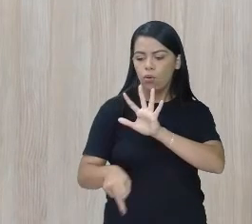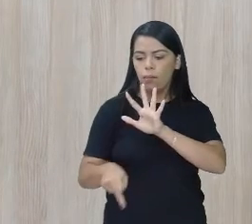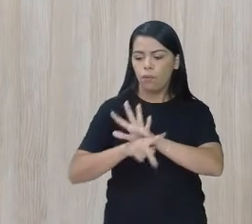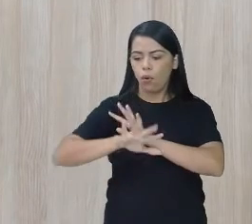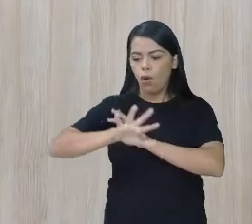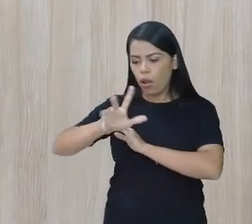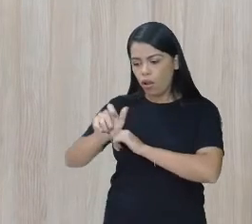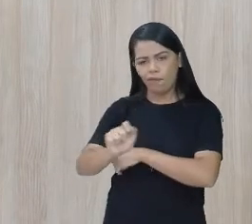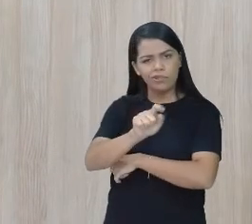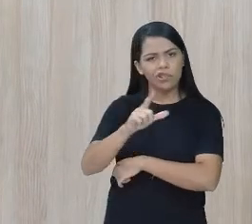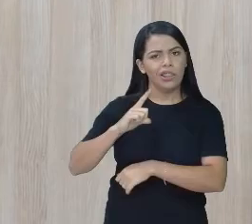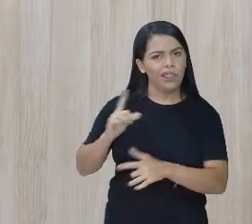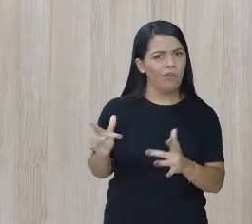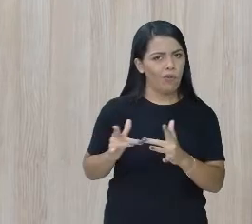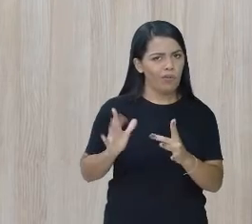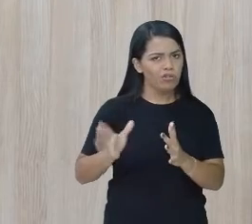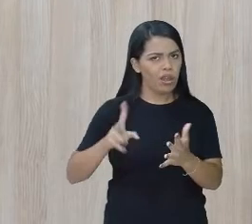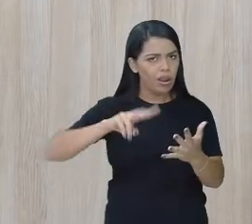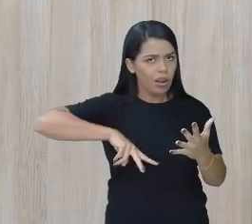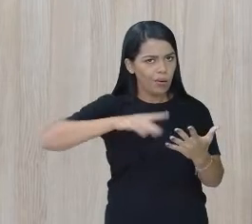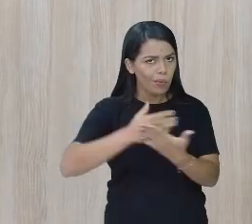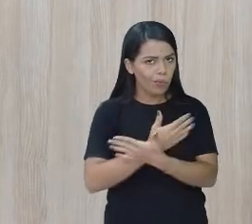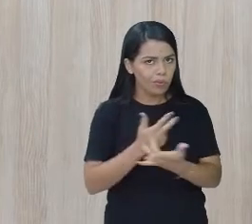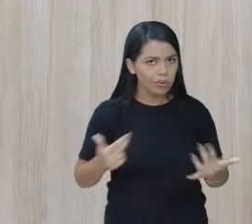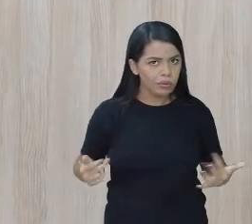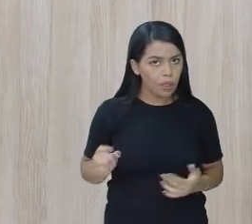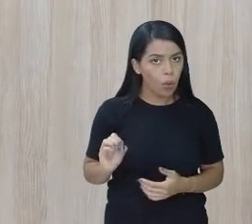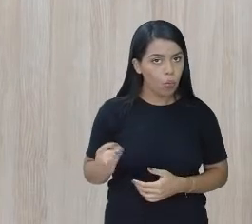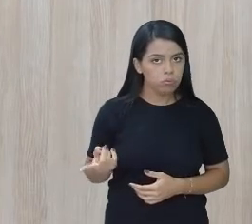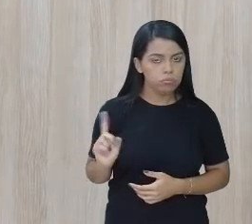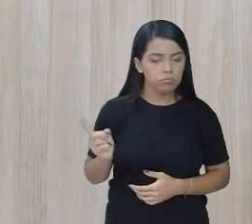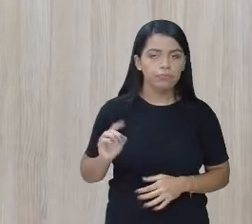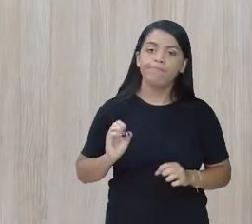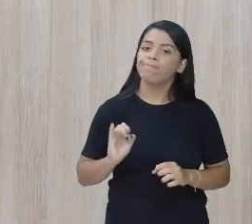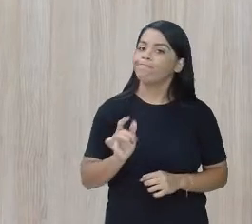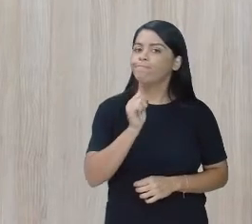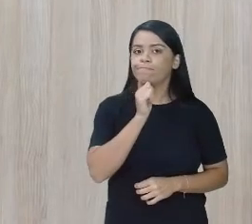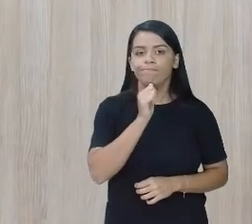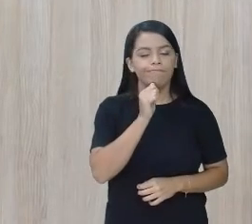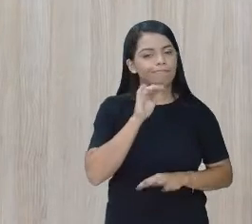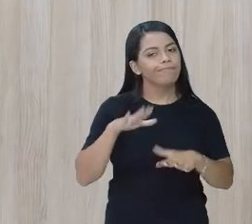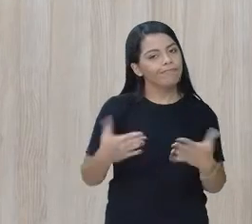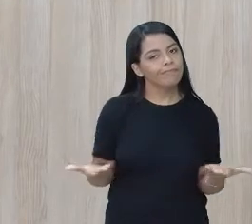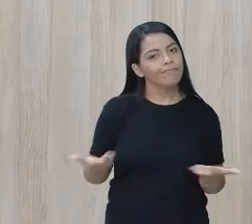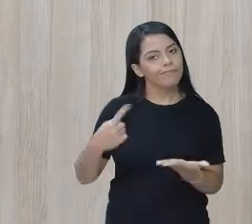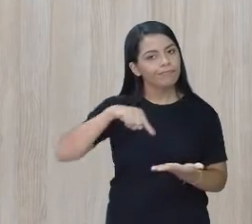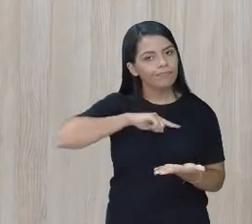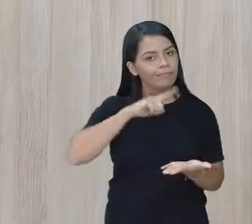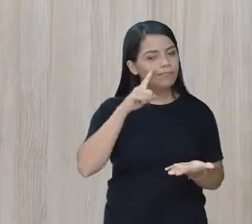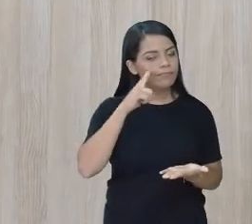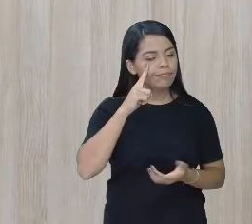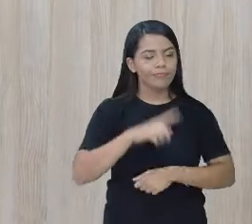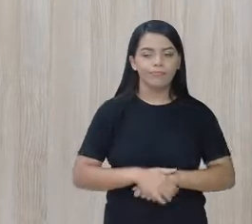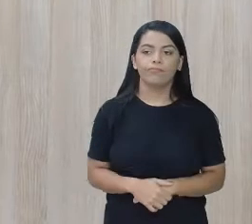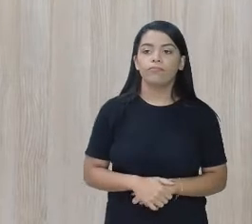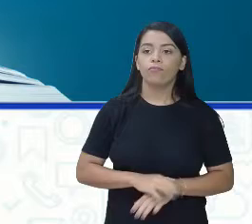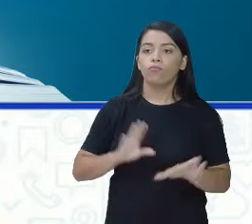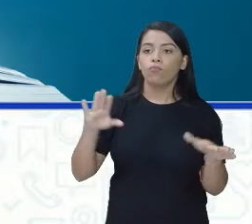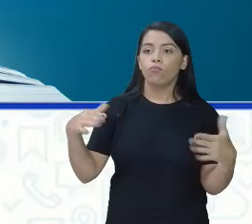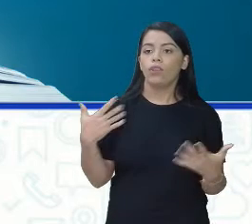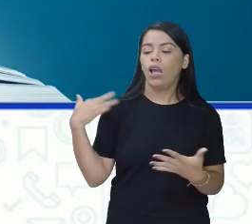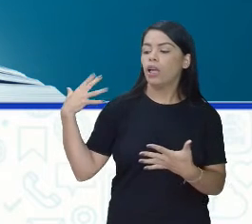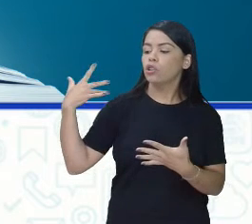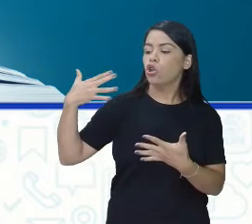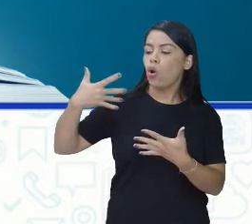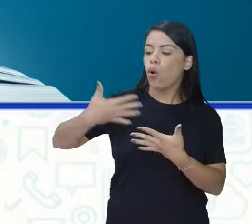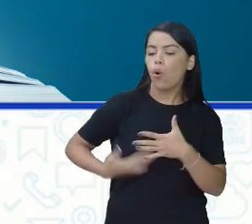contato com fábulas africanas antes ou não? Se não tiveram, vão ter hoje aqui comigo, tá certo? Ó, o histórico das